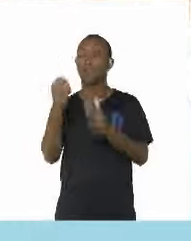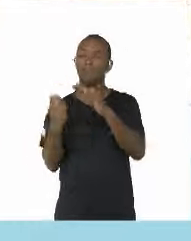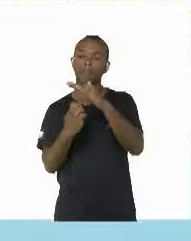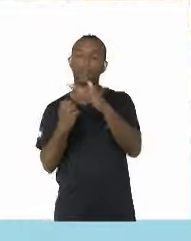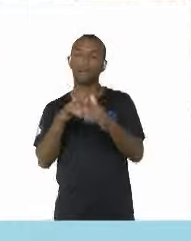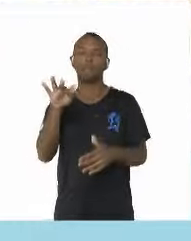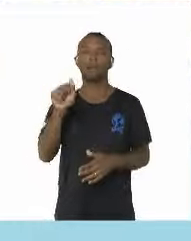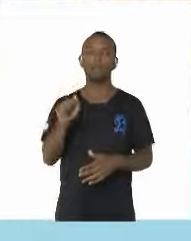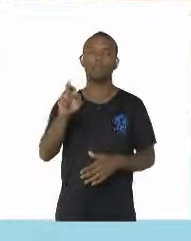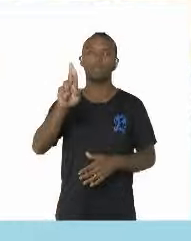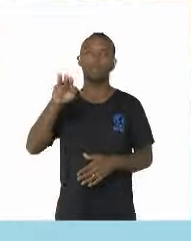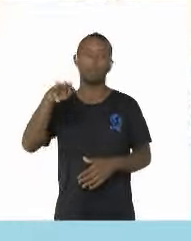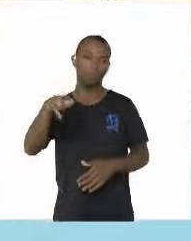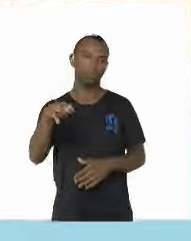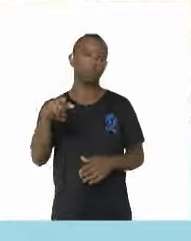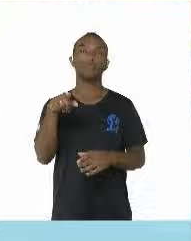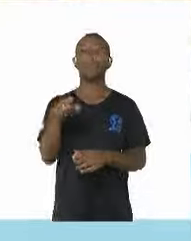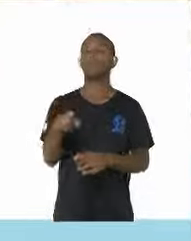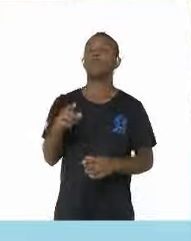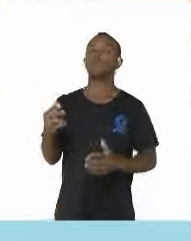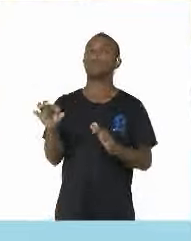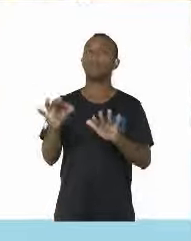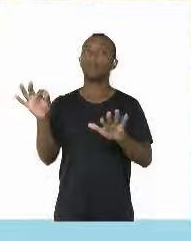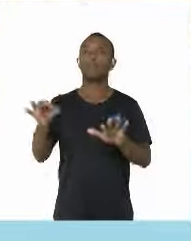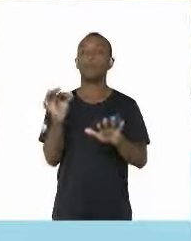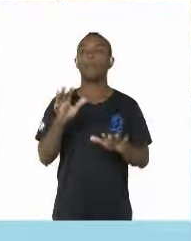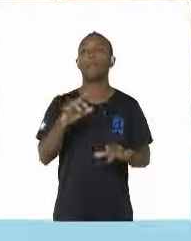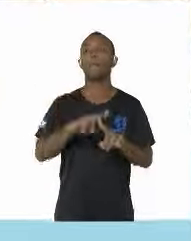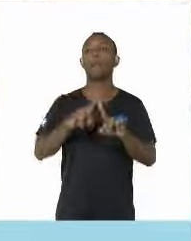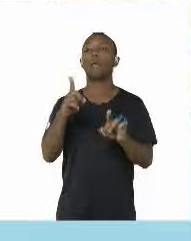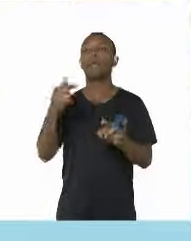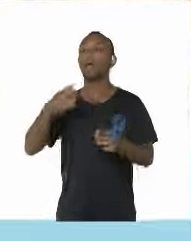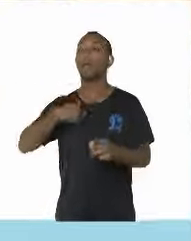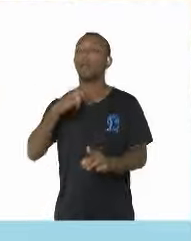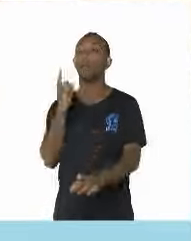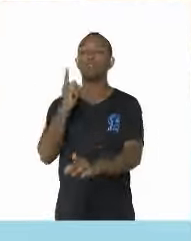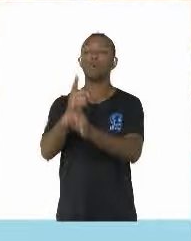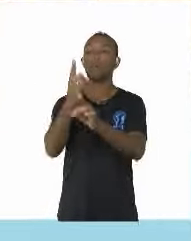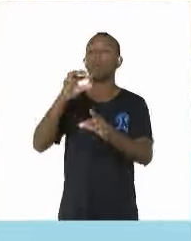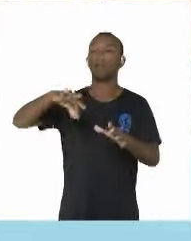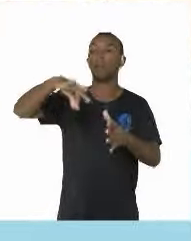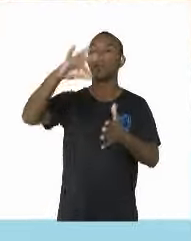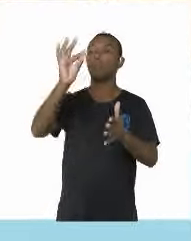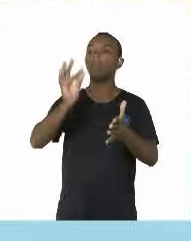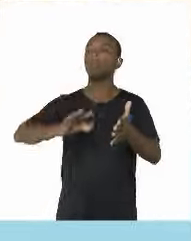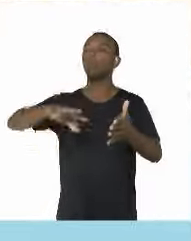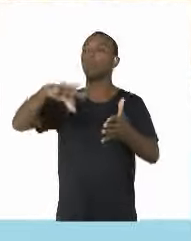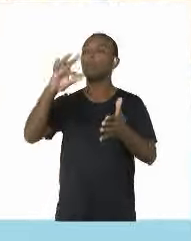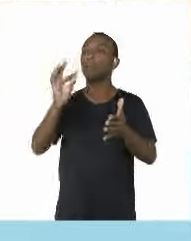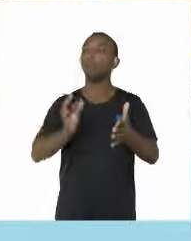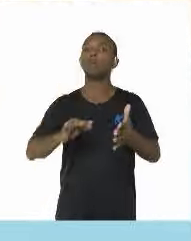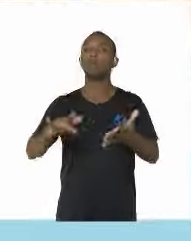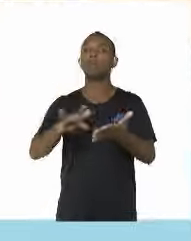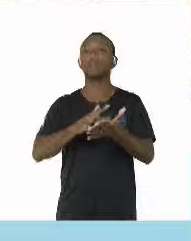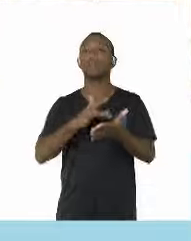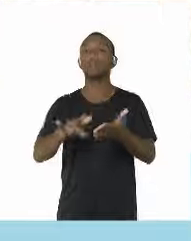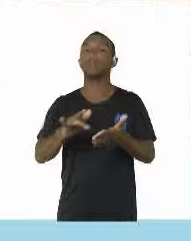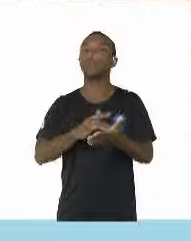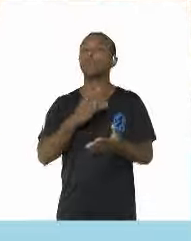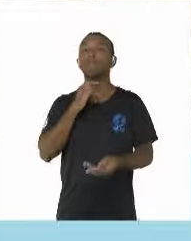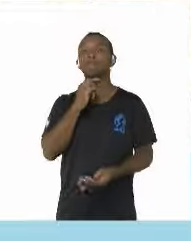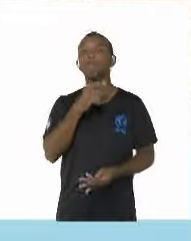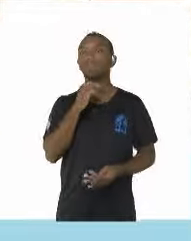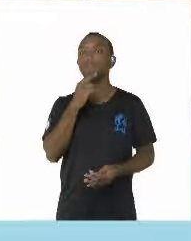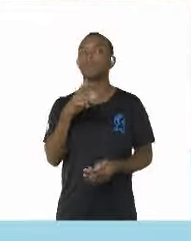então eram estampas que iam vender muito bem. Só que eu não encontrava pincéis digitais que me atendessem. Eu achava que os pincéis não eram